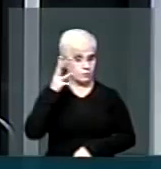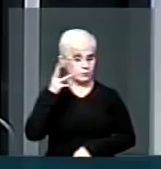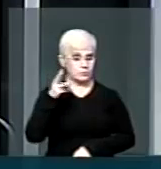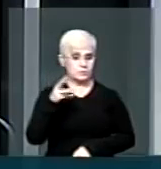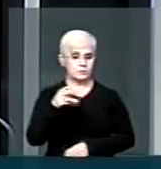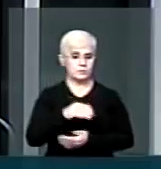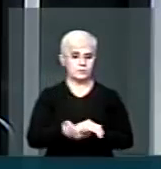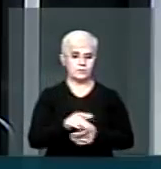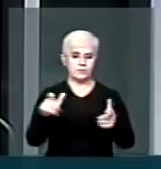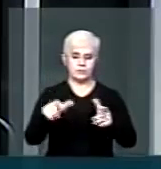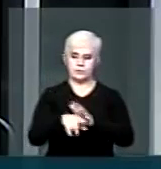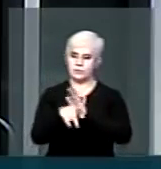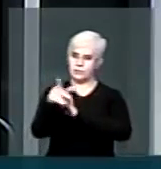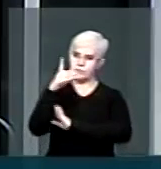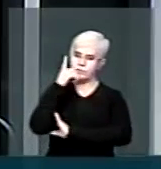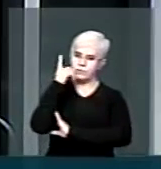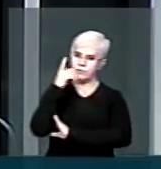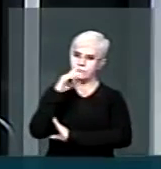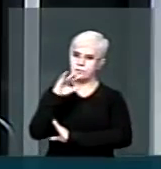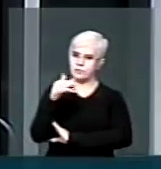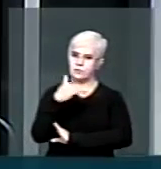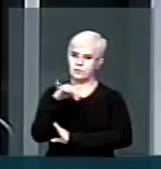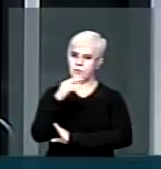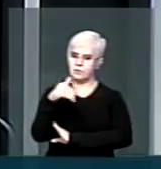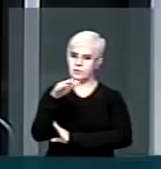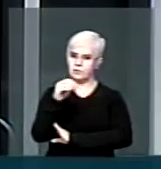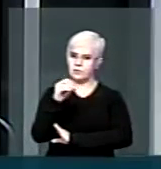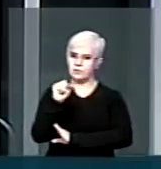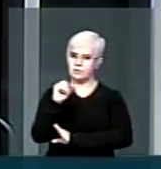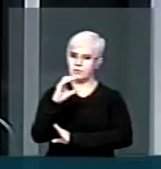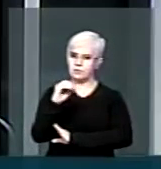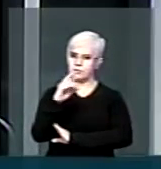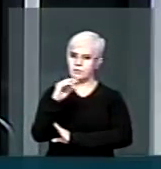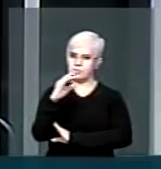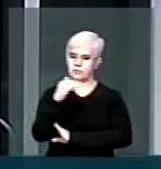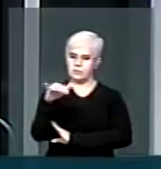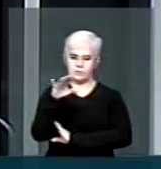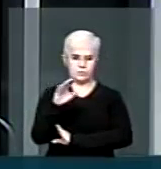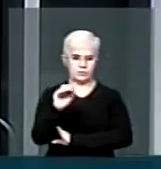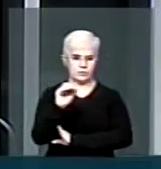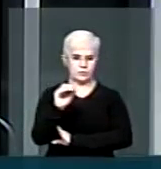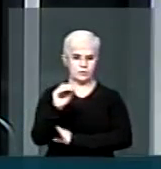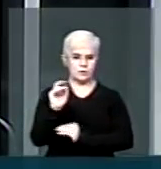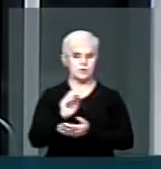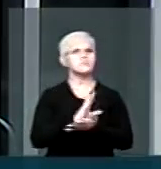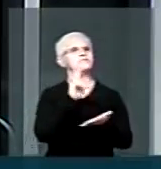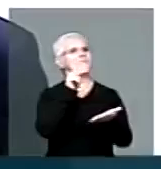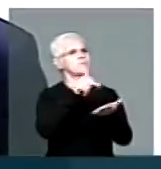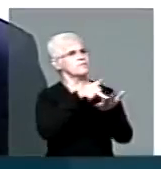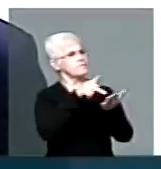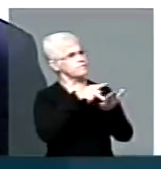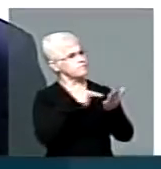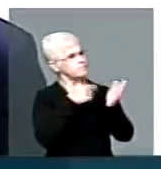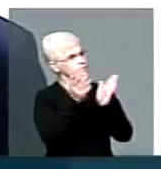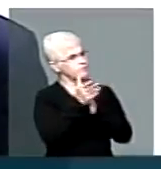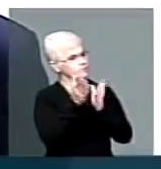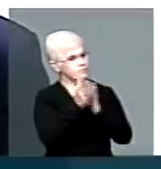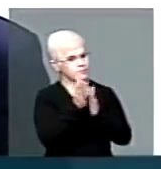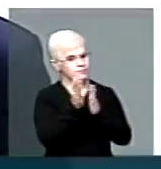terra do deputado Chiquinho Scott, que me ouve com atenção e me pede uma parte. E é verdade, eu quero parabenizar a